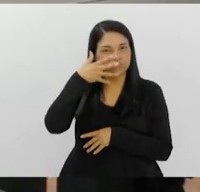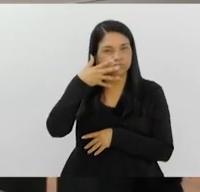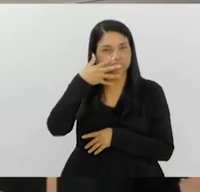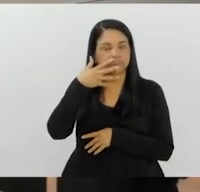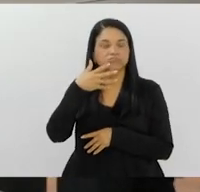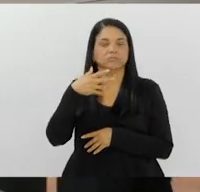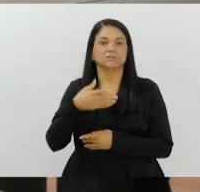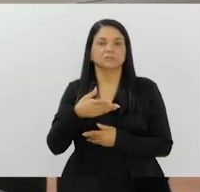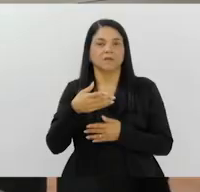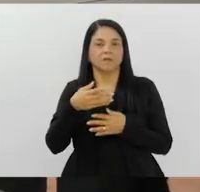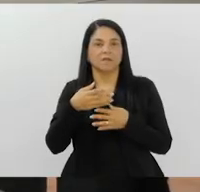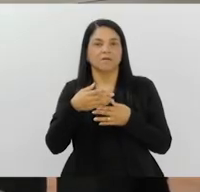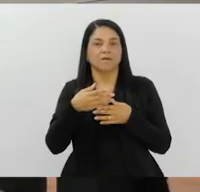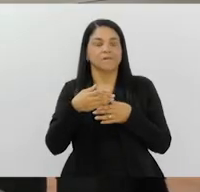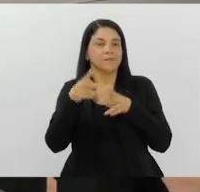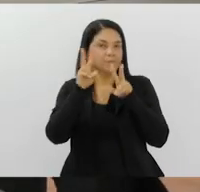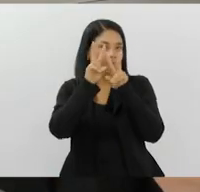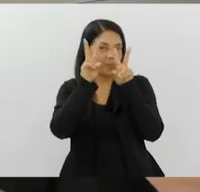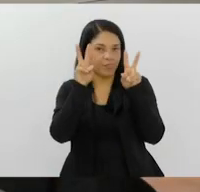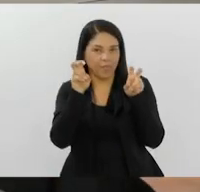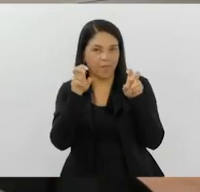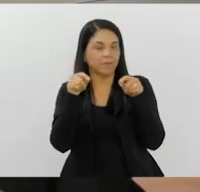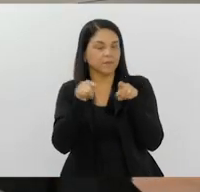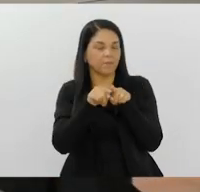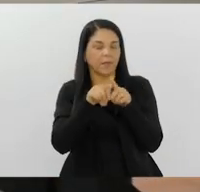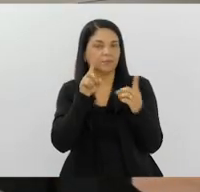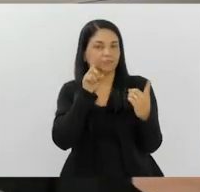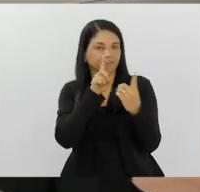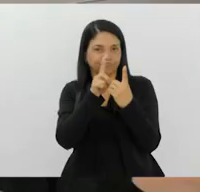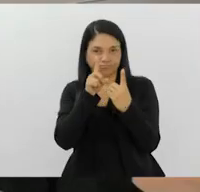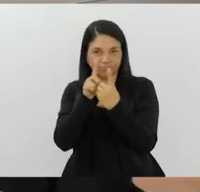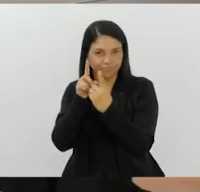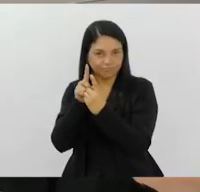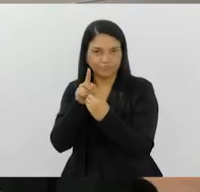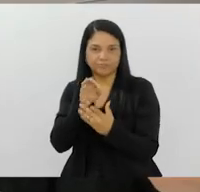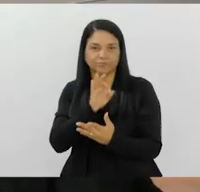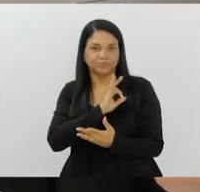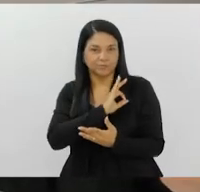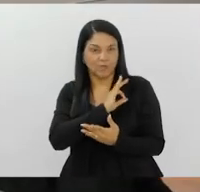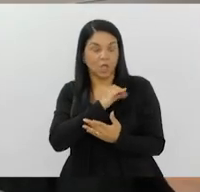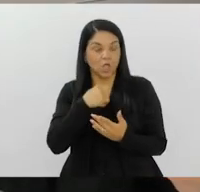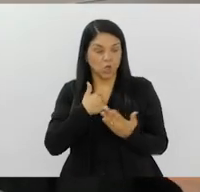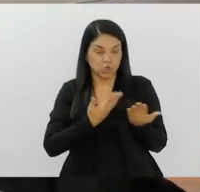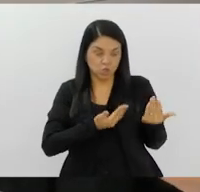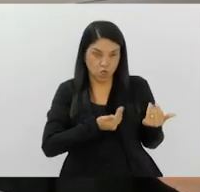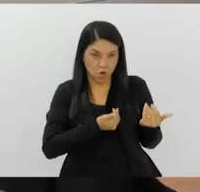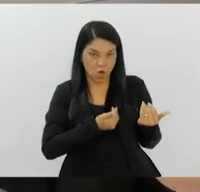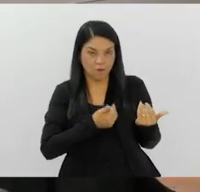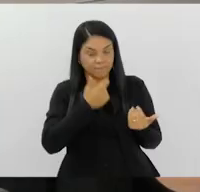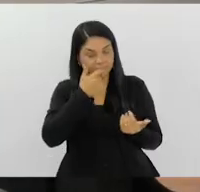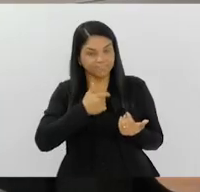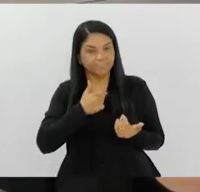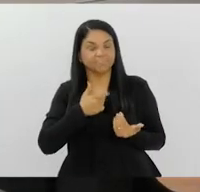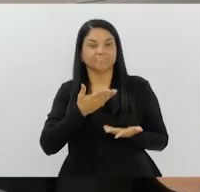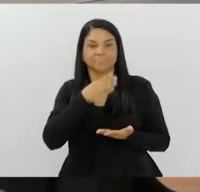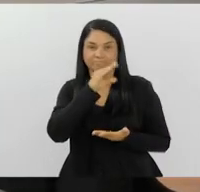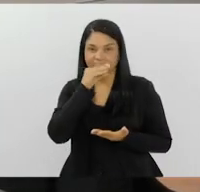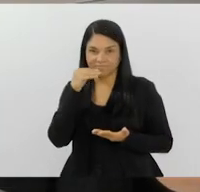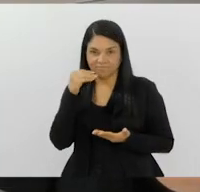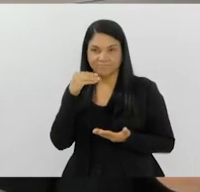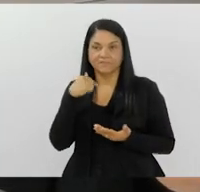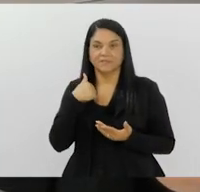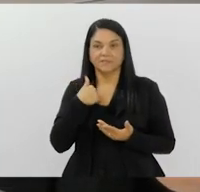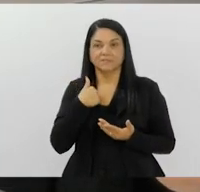falas de uma abordagem também por policial eh sendo jovem né ainda adolescente isso